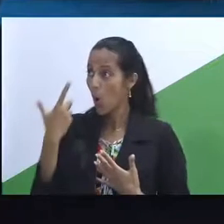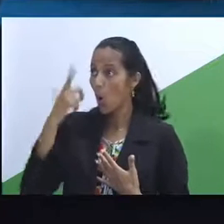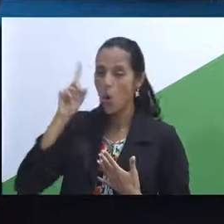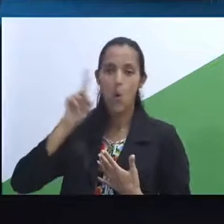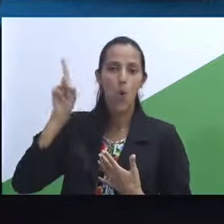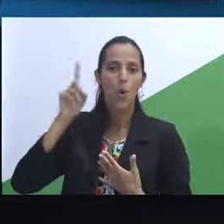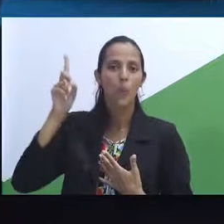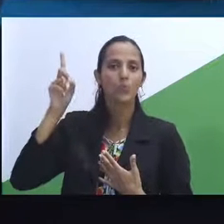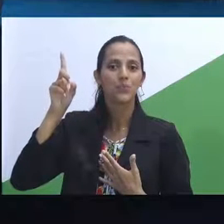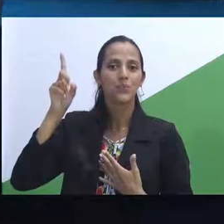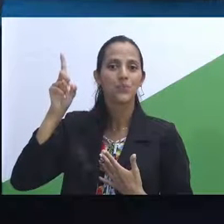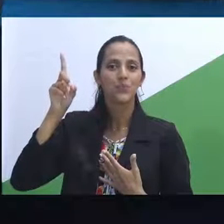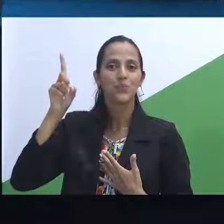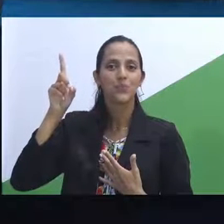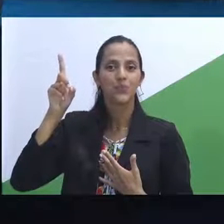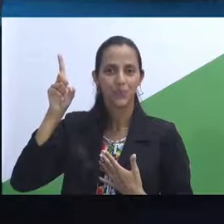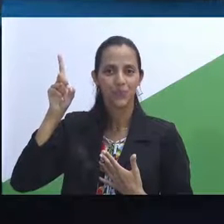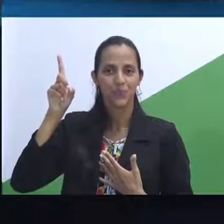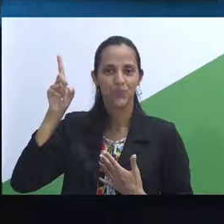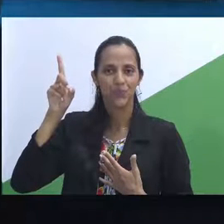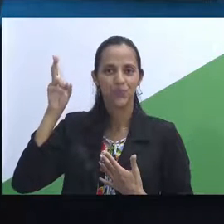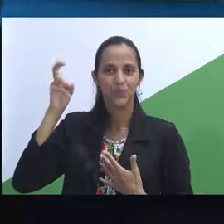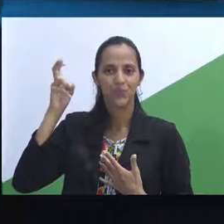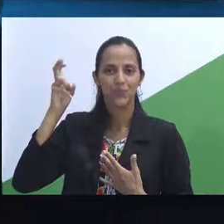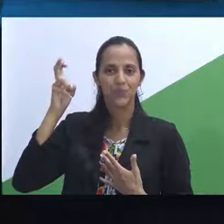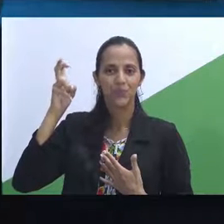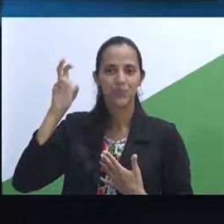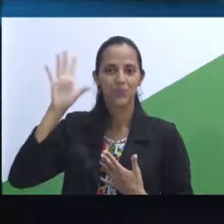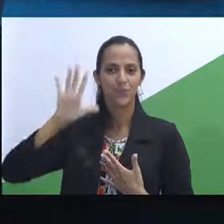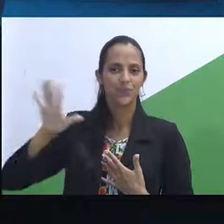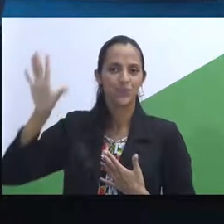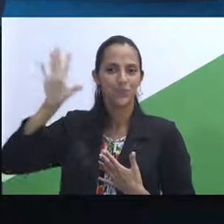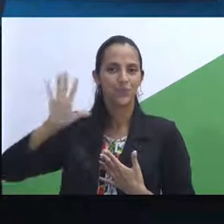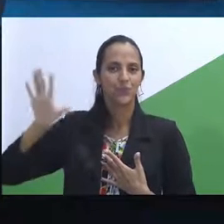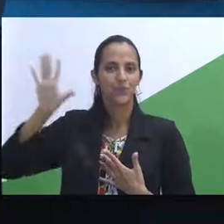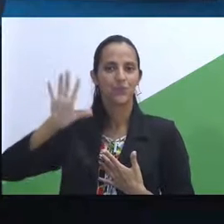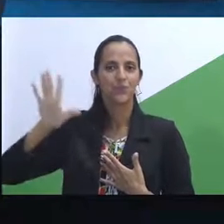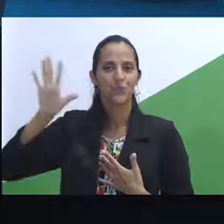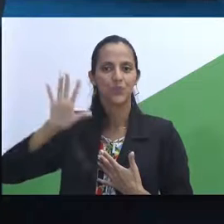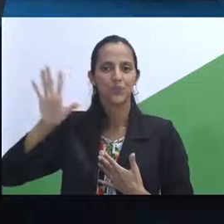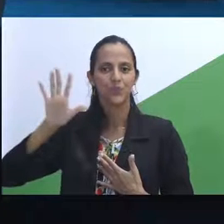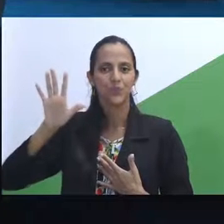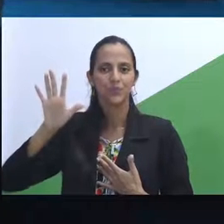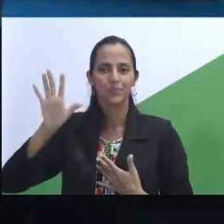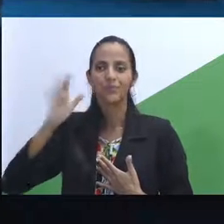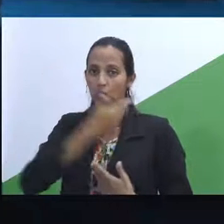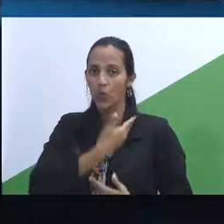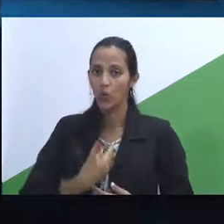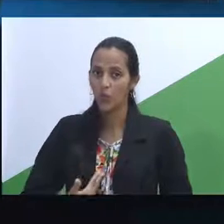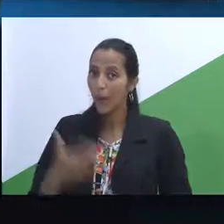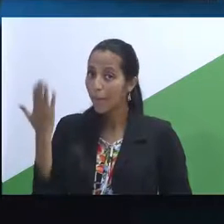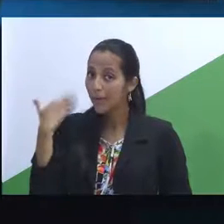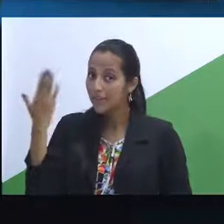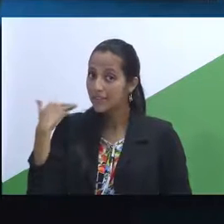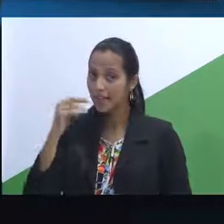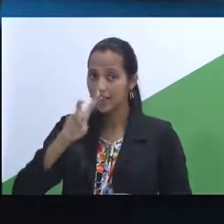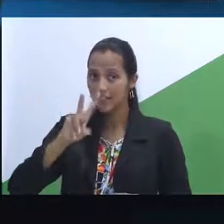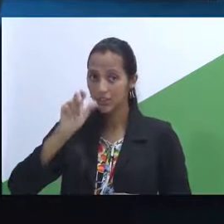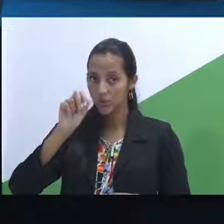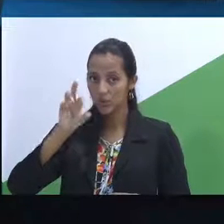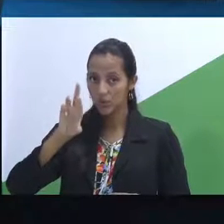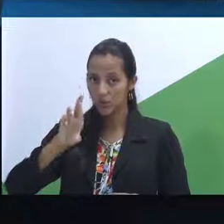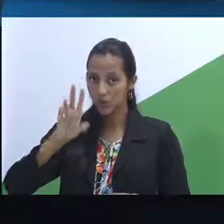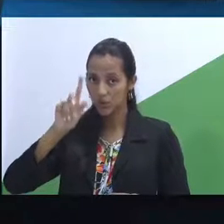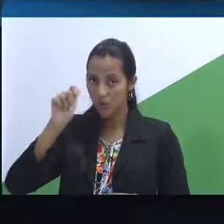Essa outra imagem que nós temos aqui, né? Ela vai ser recorrente, principalmente, na finalização do governo do Vargas. Por quê? Se